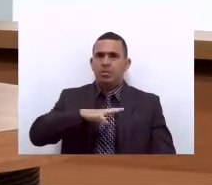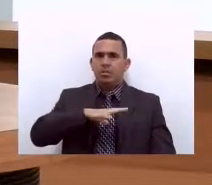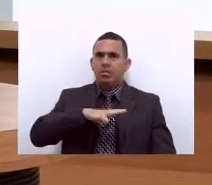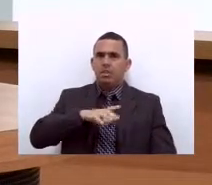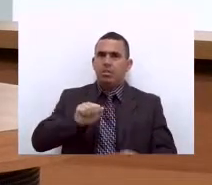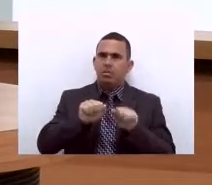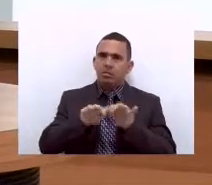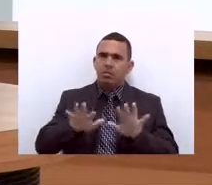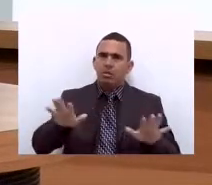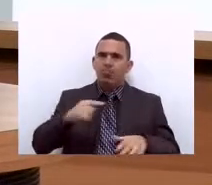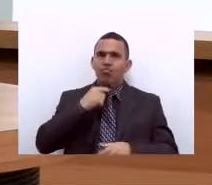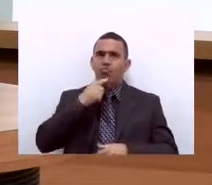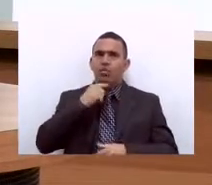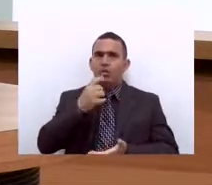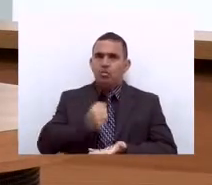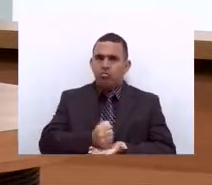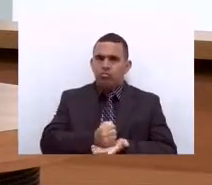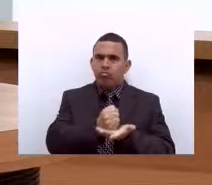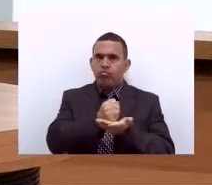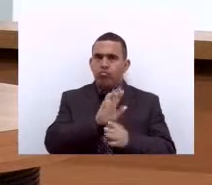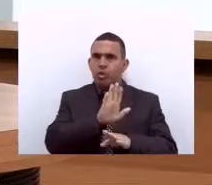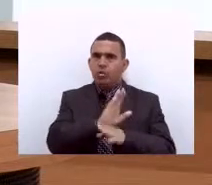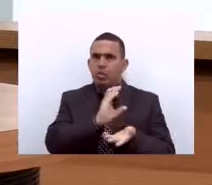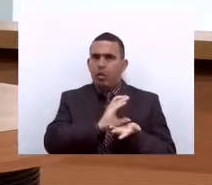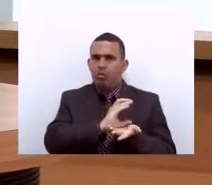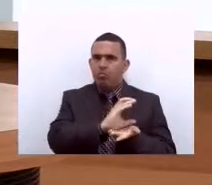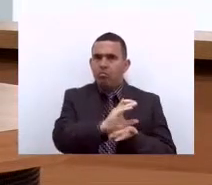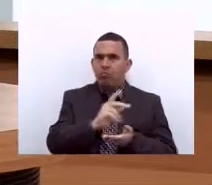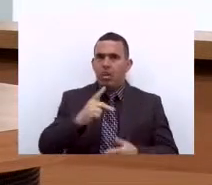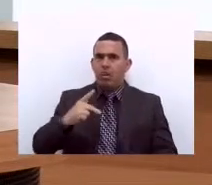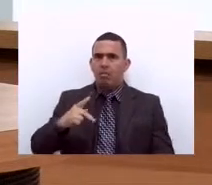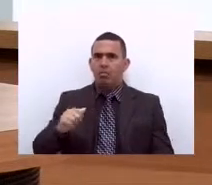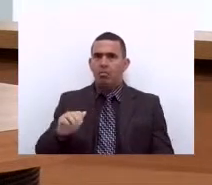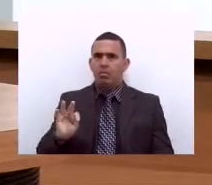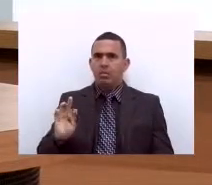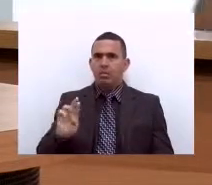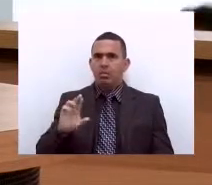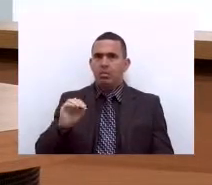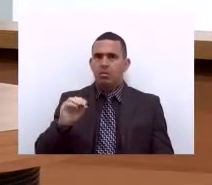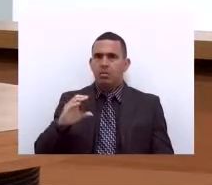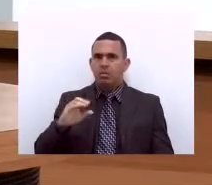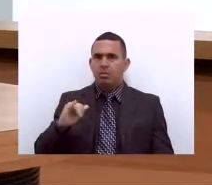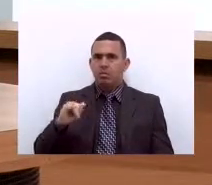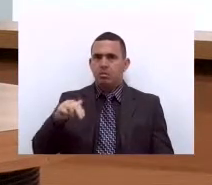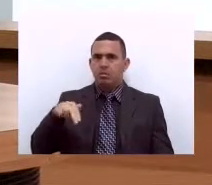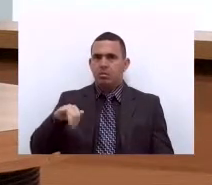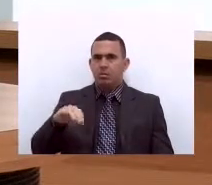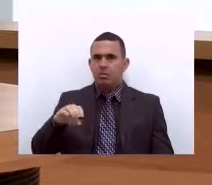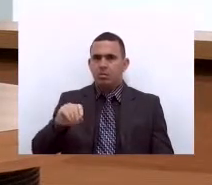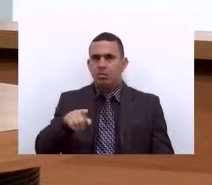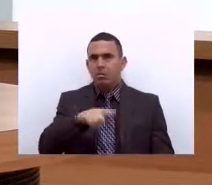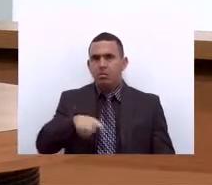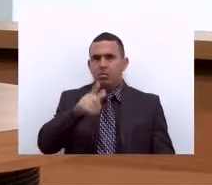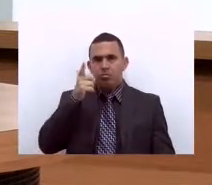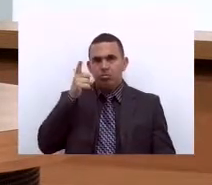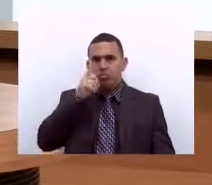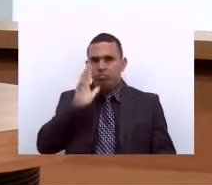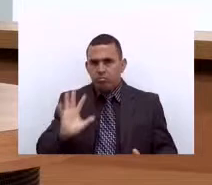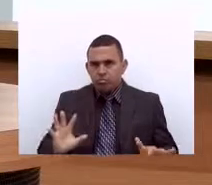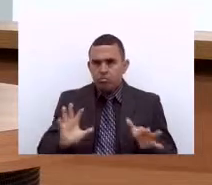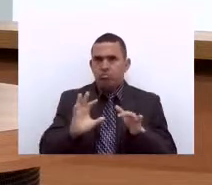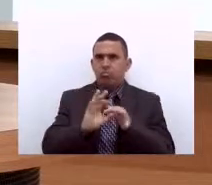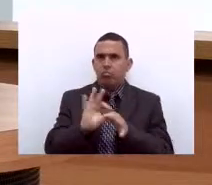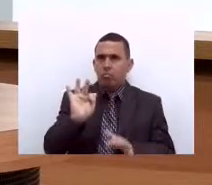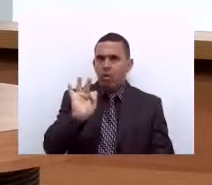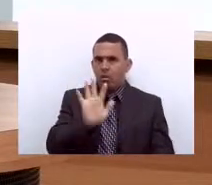não conseguiu socorrê-los quanto ao patrocínio. E infelizmente, vocês tiveram que se federar pelo